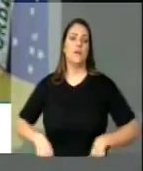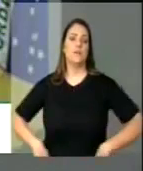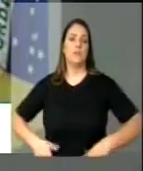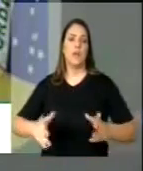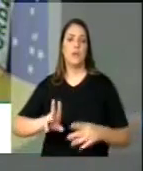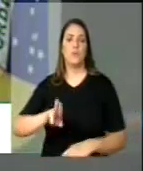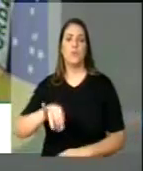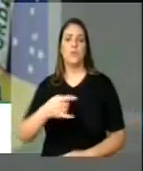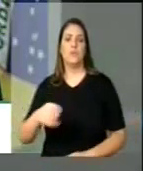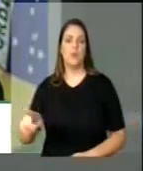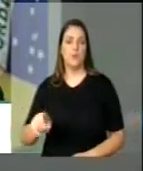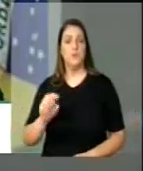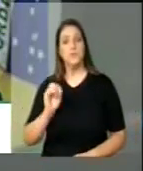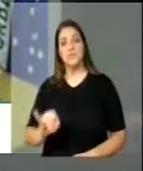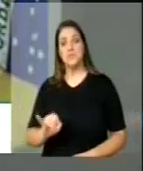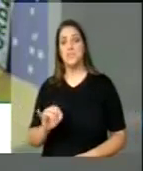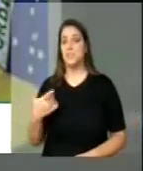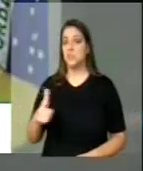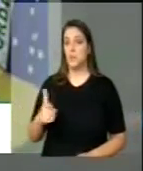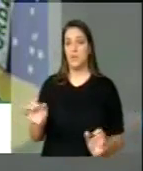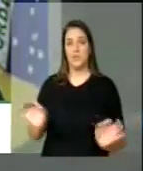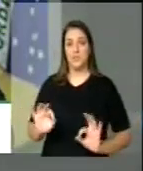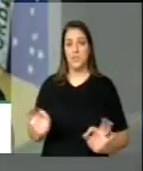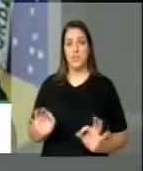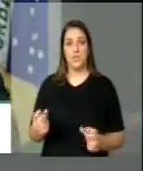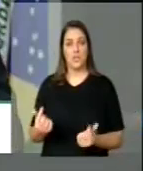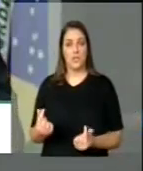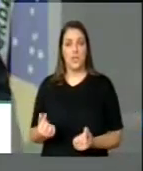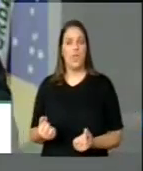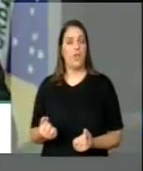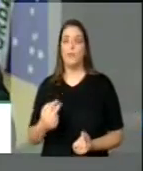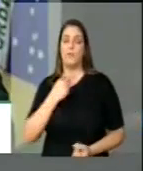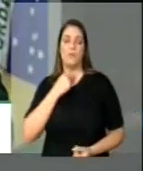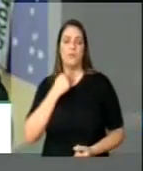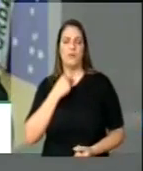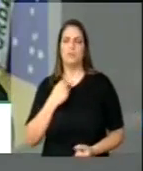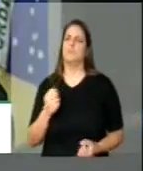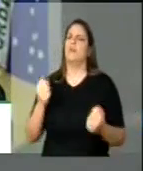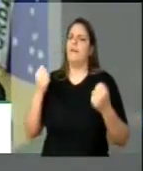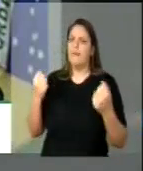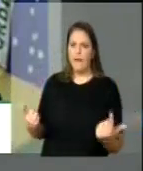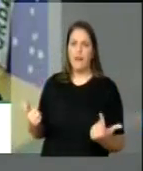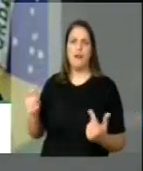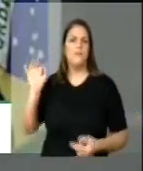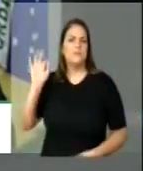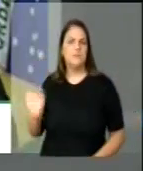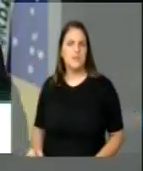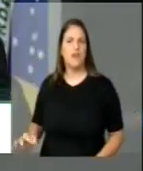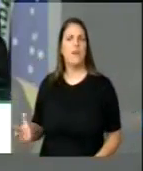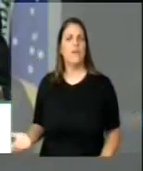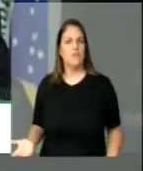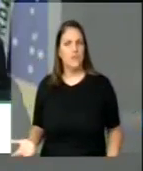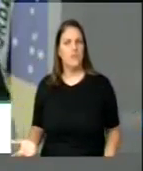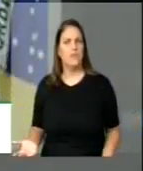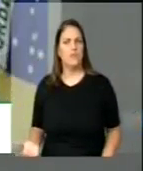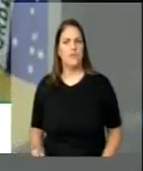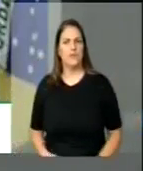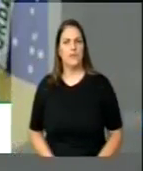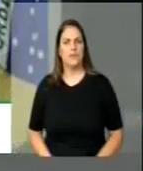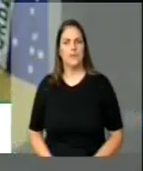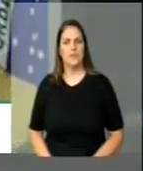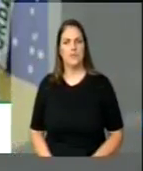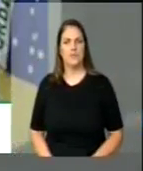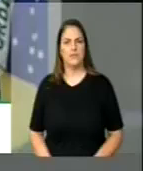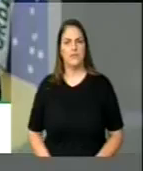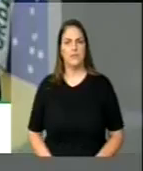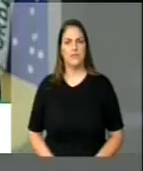da União, sem que não houvesse recursos. É o óbvio, né? É a partida dobrada simples, né? De Luca Pacioli. Para